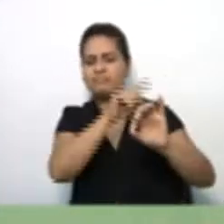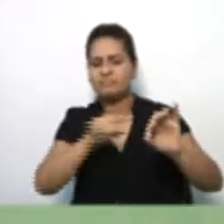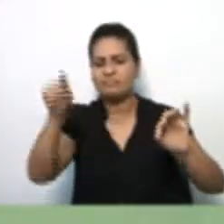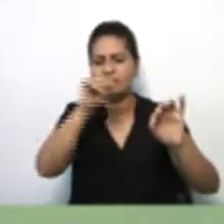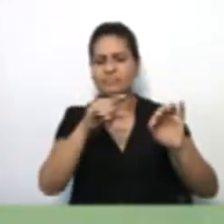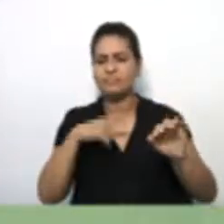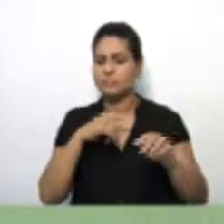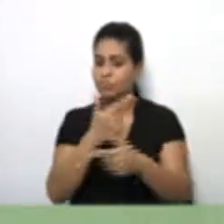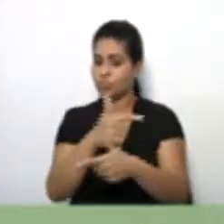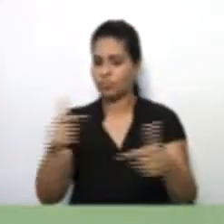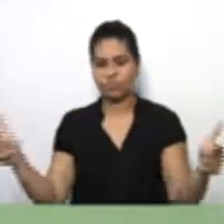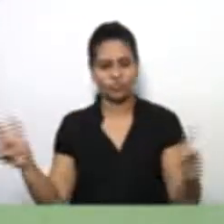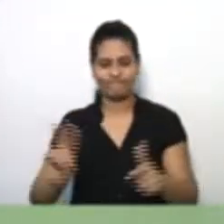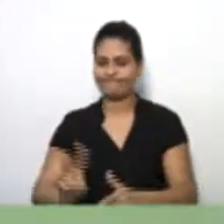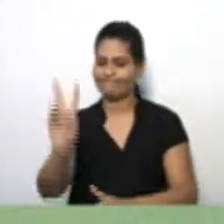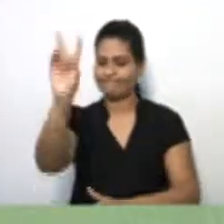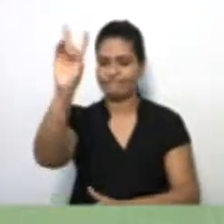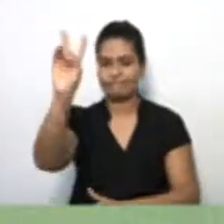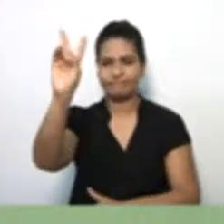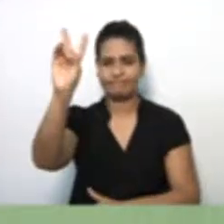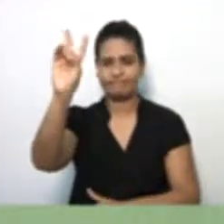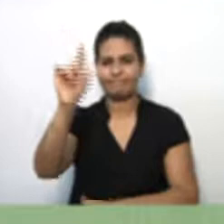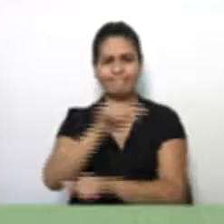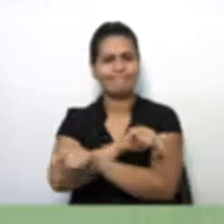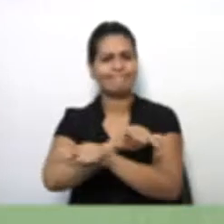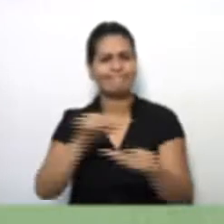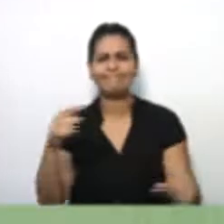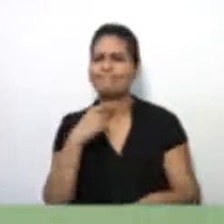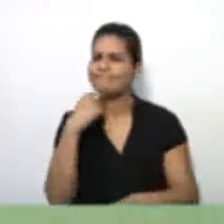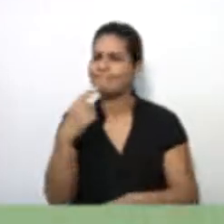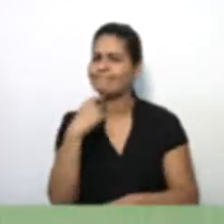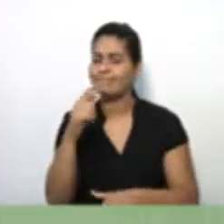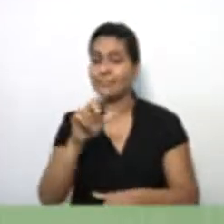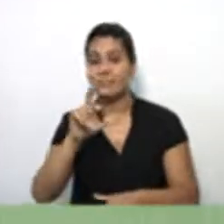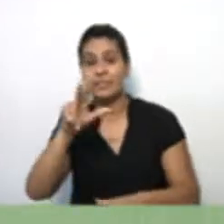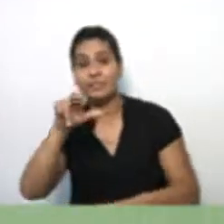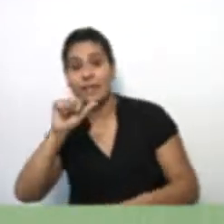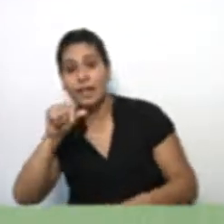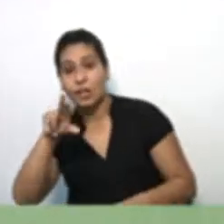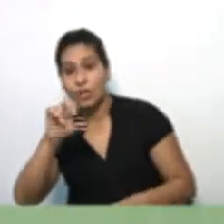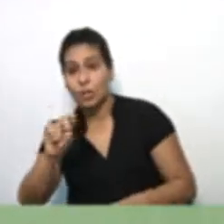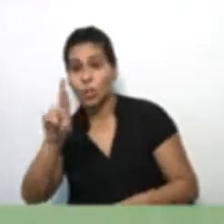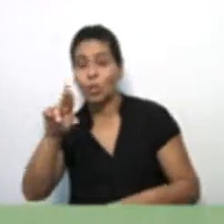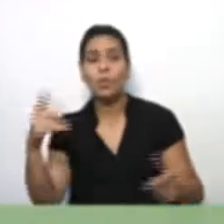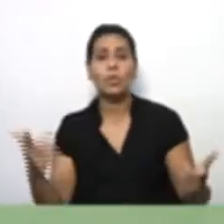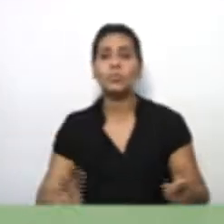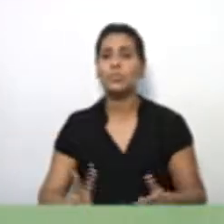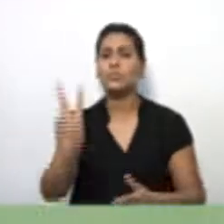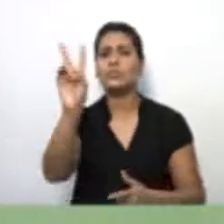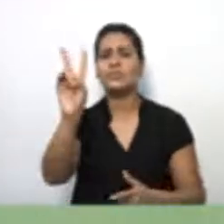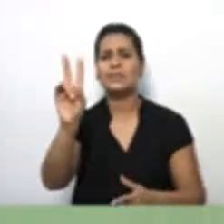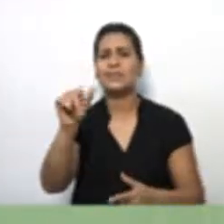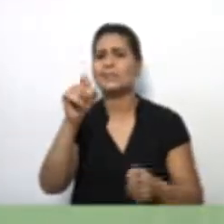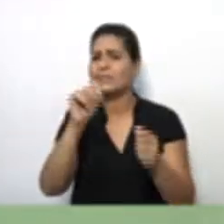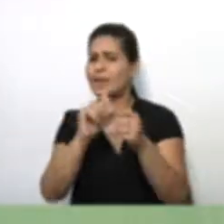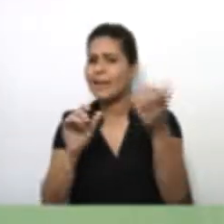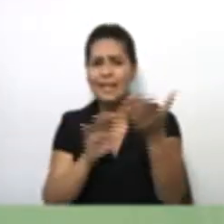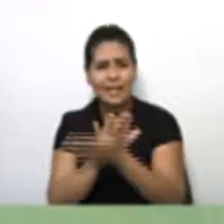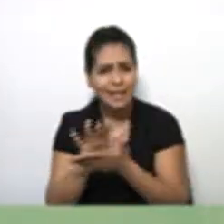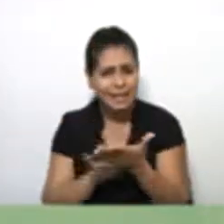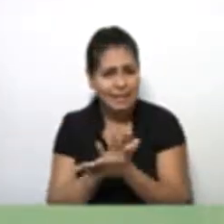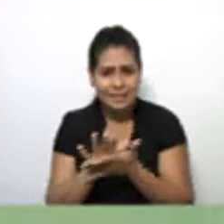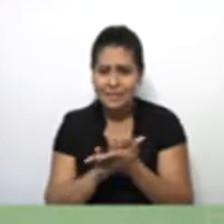né? Não tem nenhum valor. Meu querido, olha só isso aqui, ó. Se você não fizer nada, se você